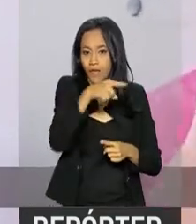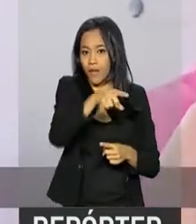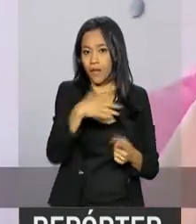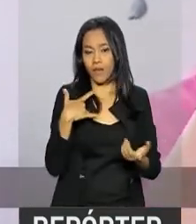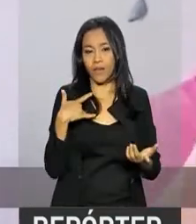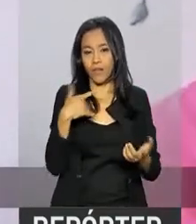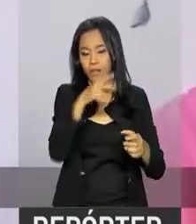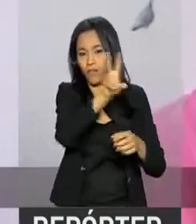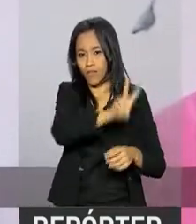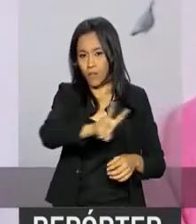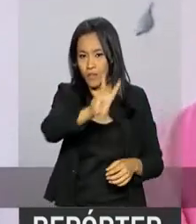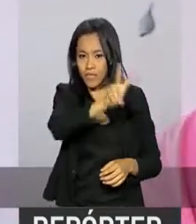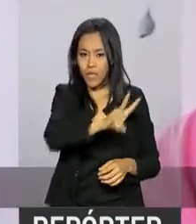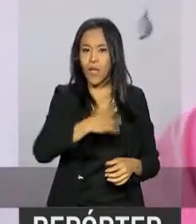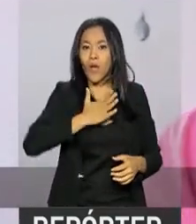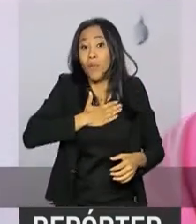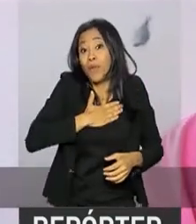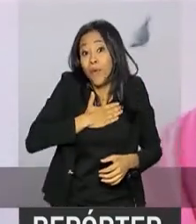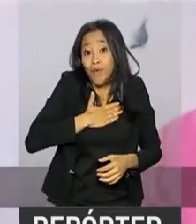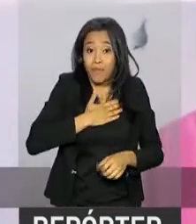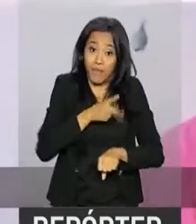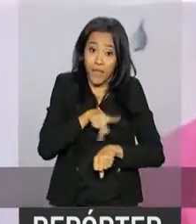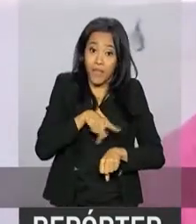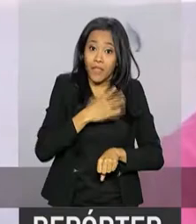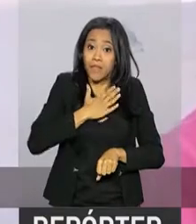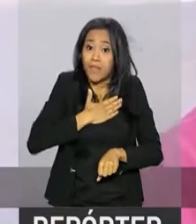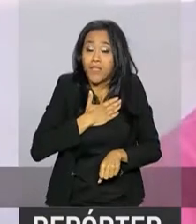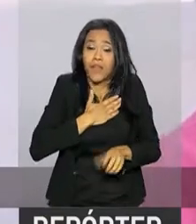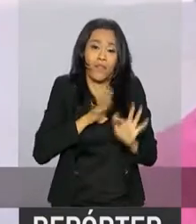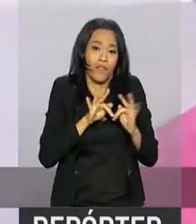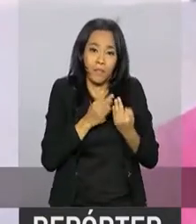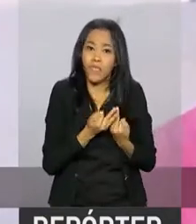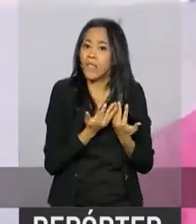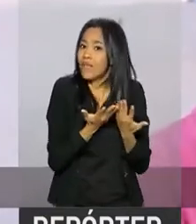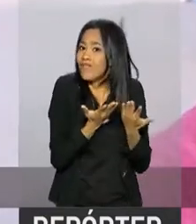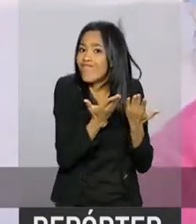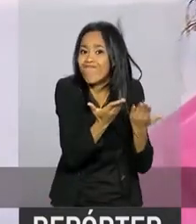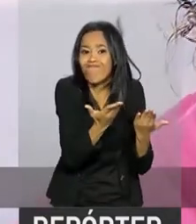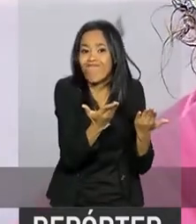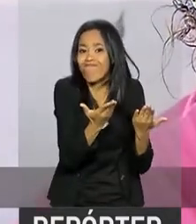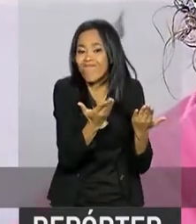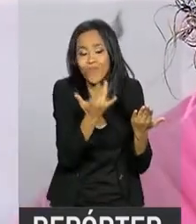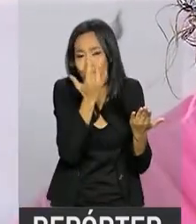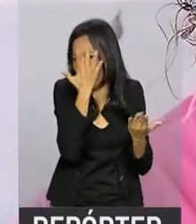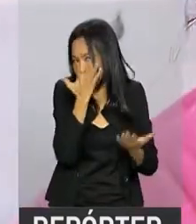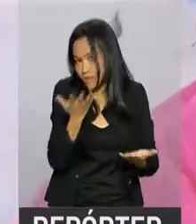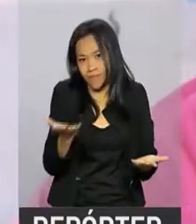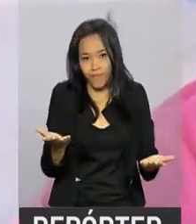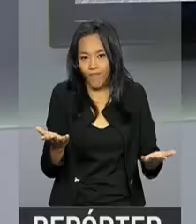máximo. É meu país, é minha família, é tudo o que tenho e não é fácil.